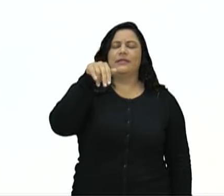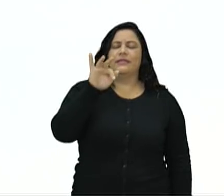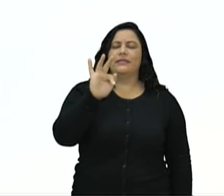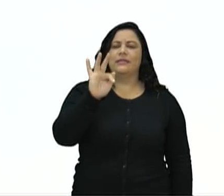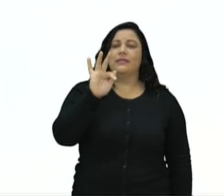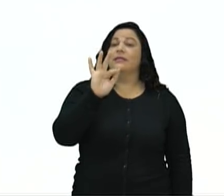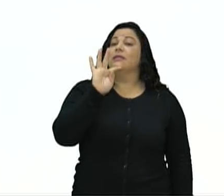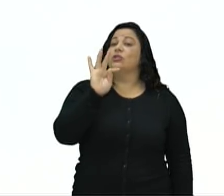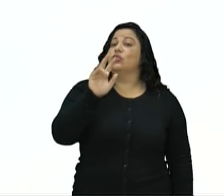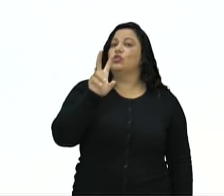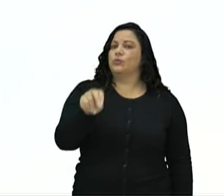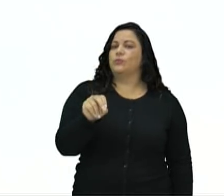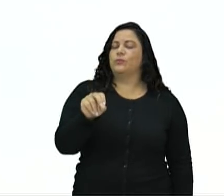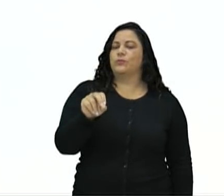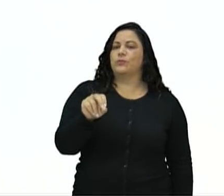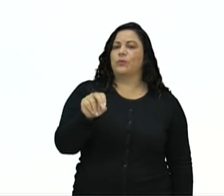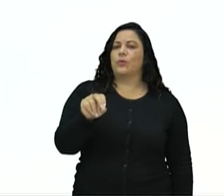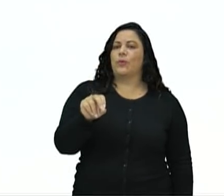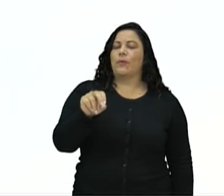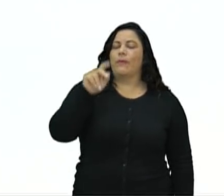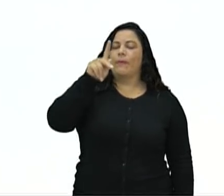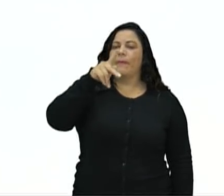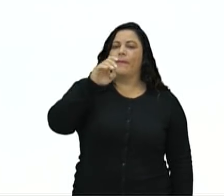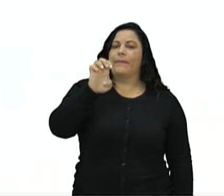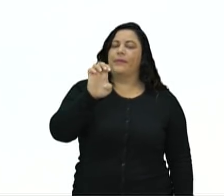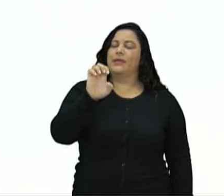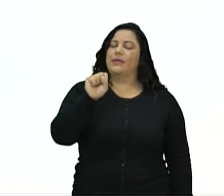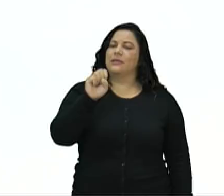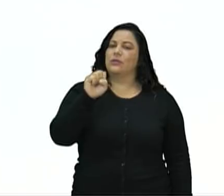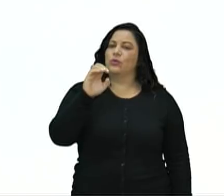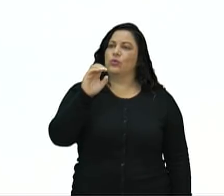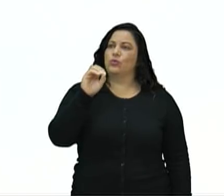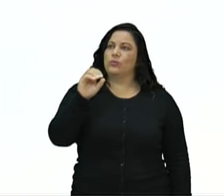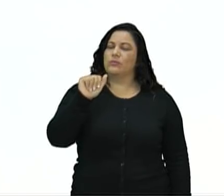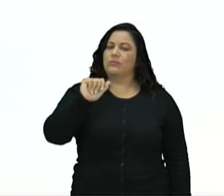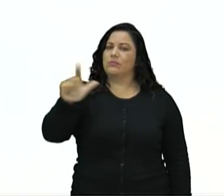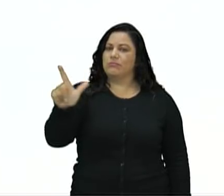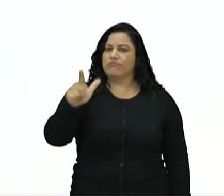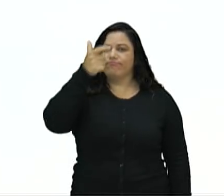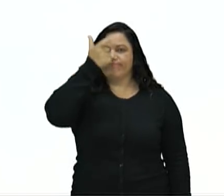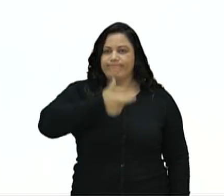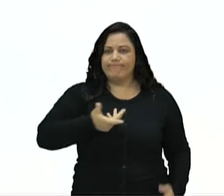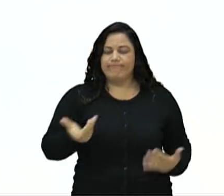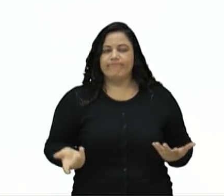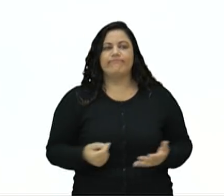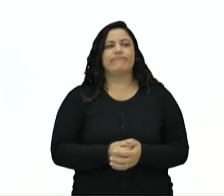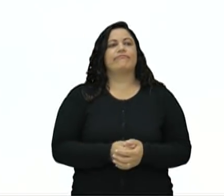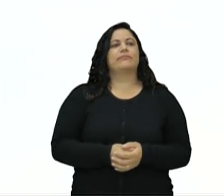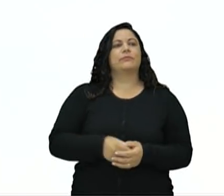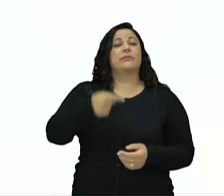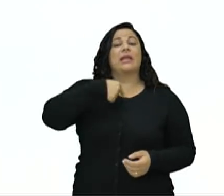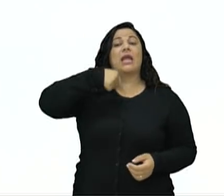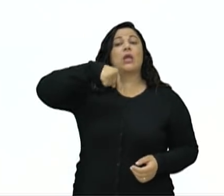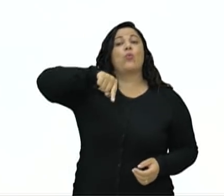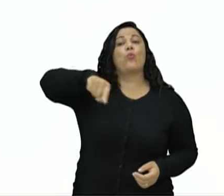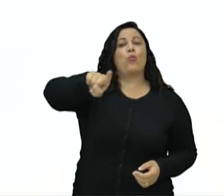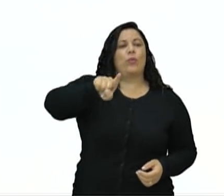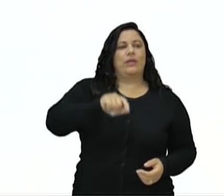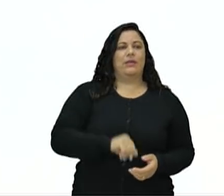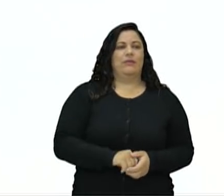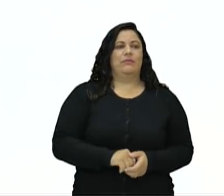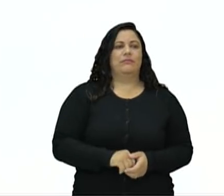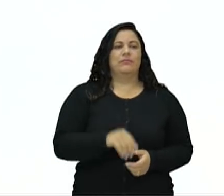como não é difícil, né? Eu posso ter uma situação assim, para eu ir, para tu ires, para ele ir, para nós irmos,